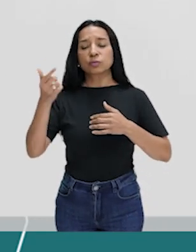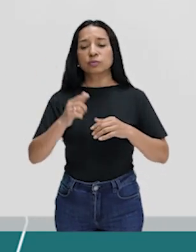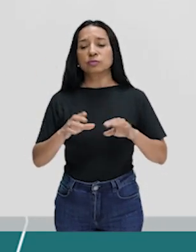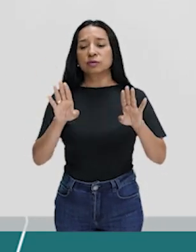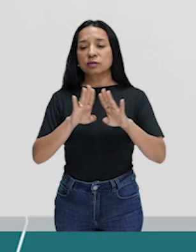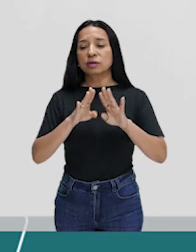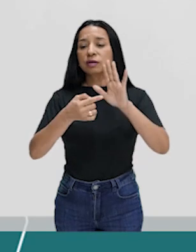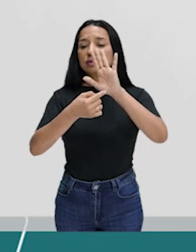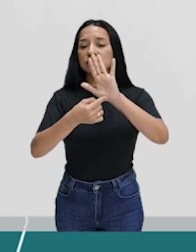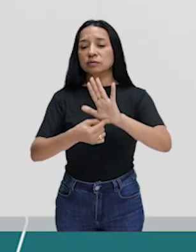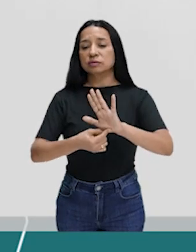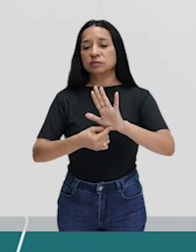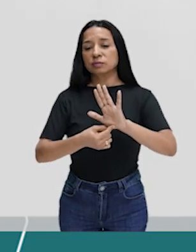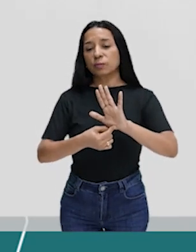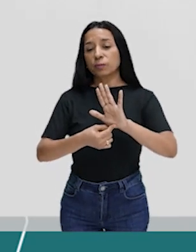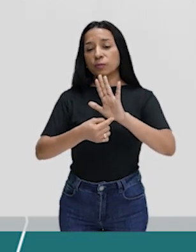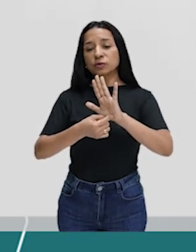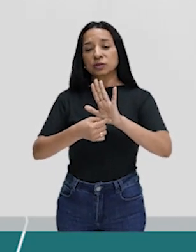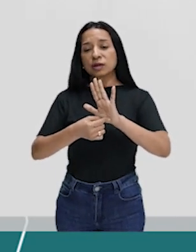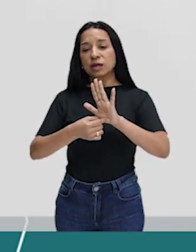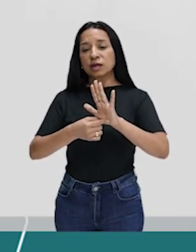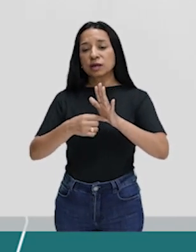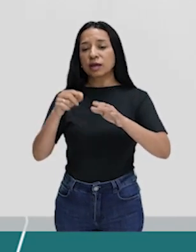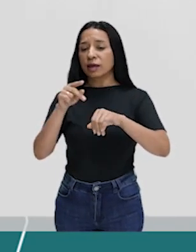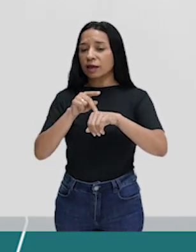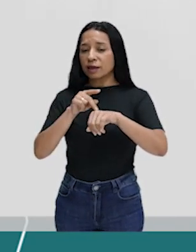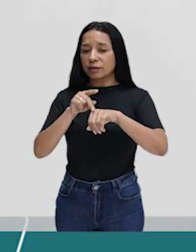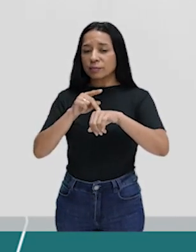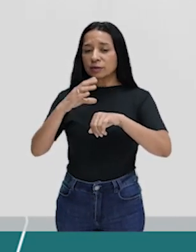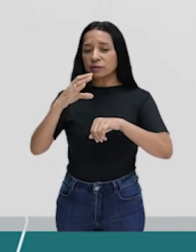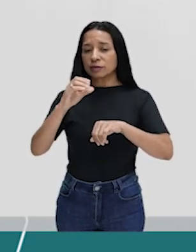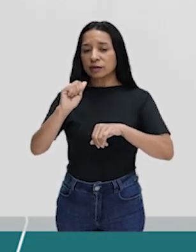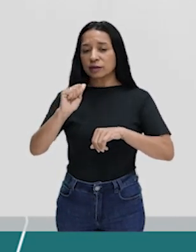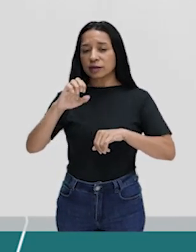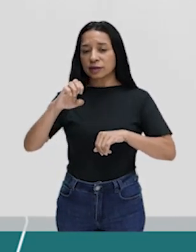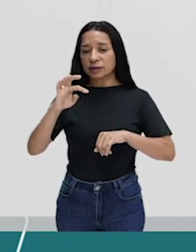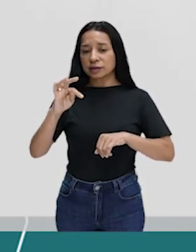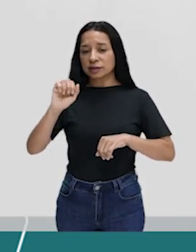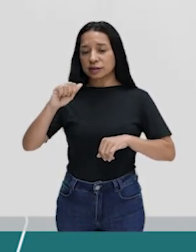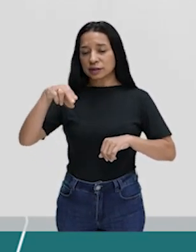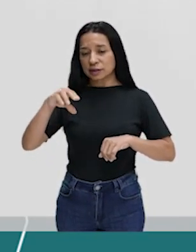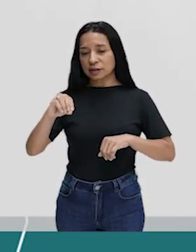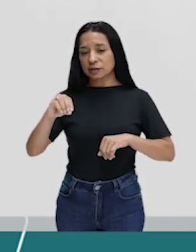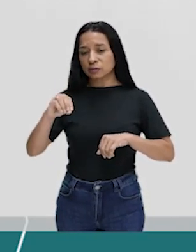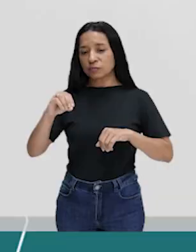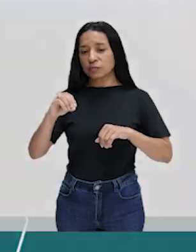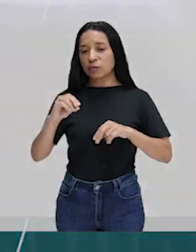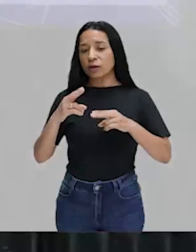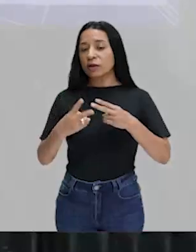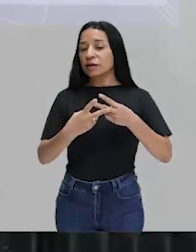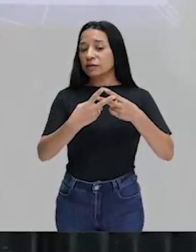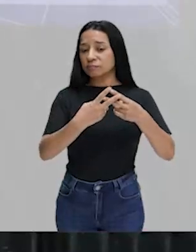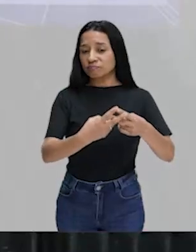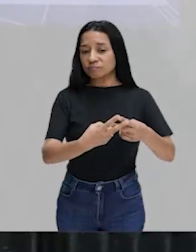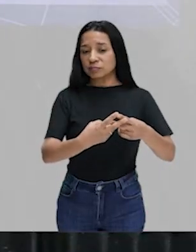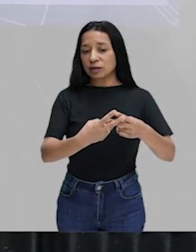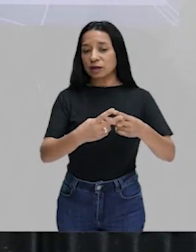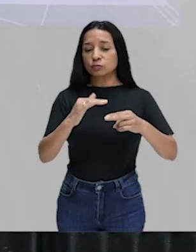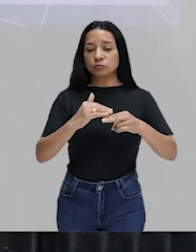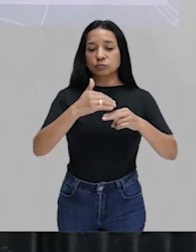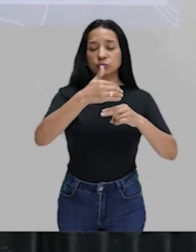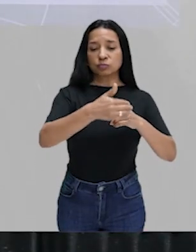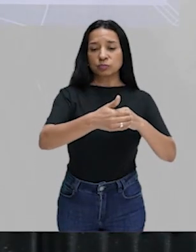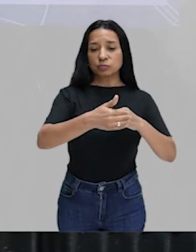até destaquei o nome do Caetano Veloso, que foi exilado na época do regime militar e fez uma música